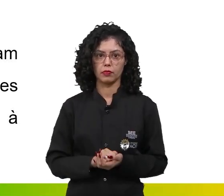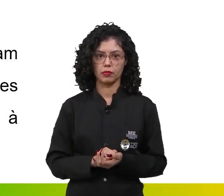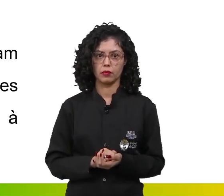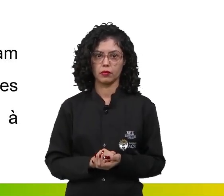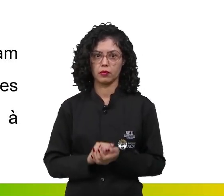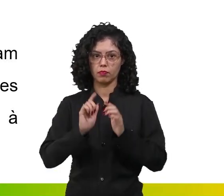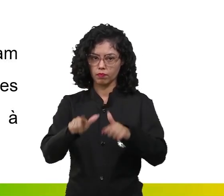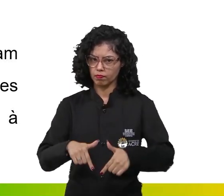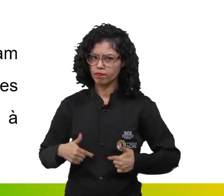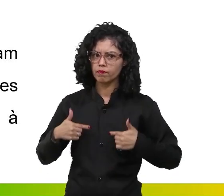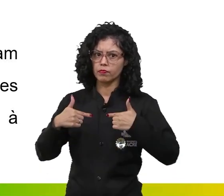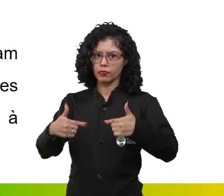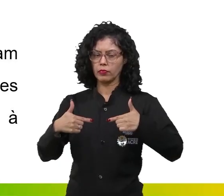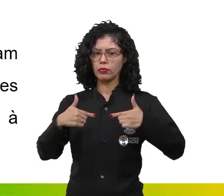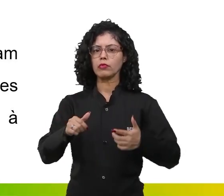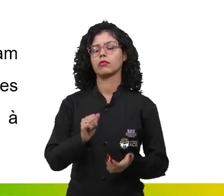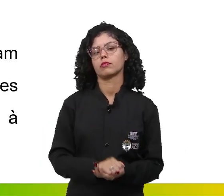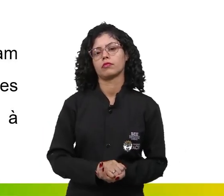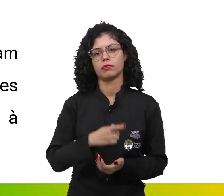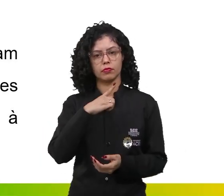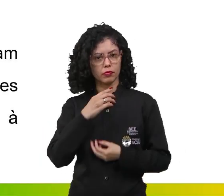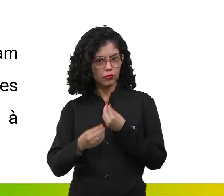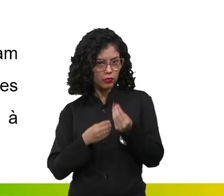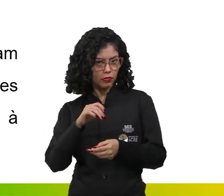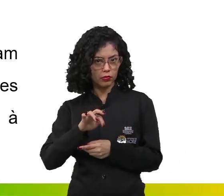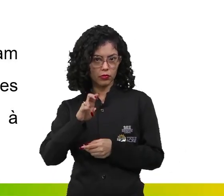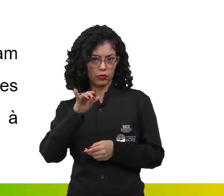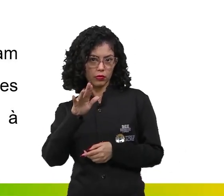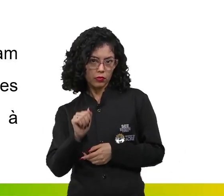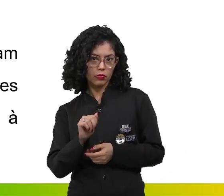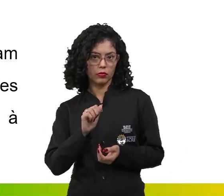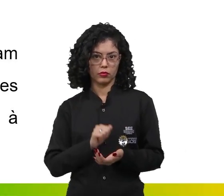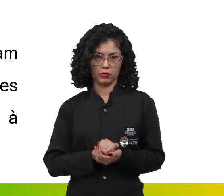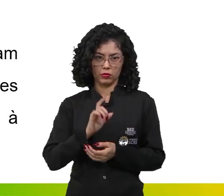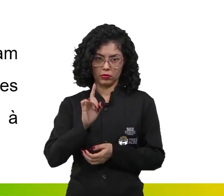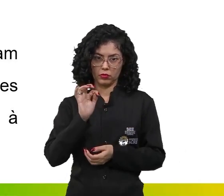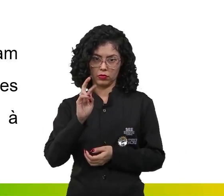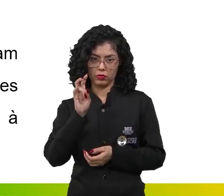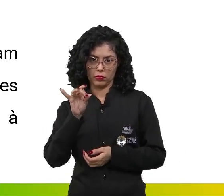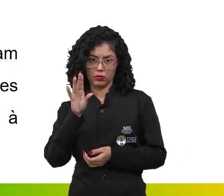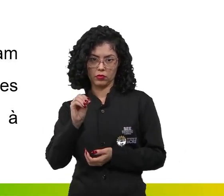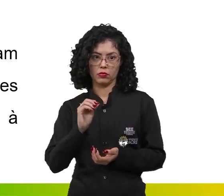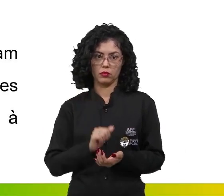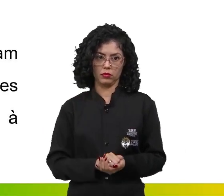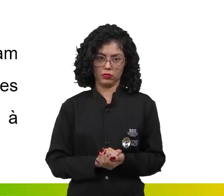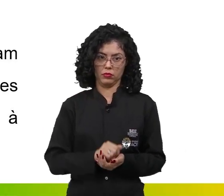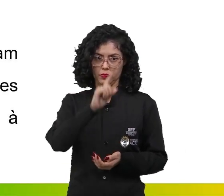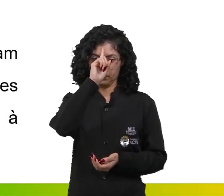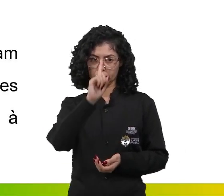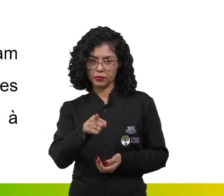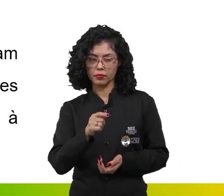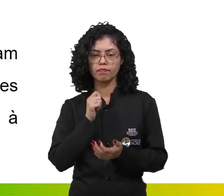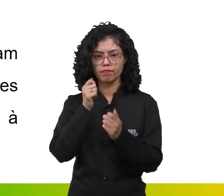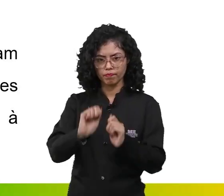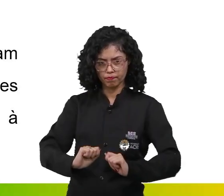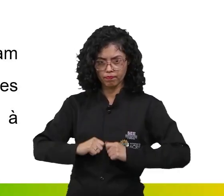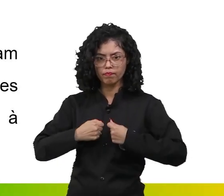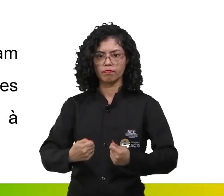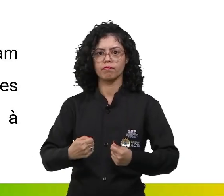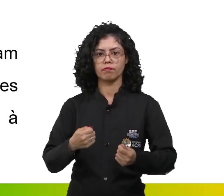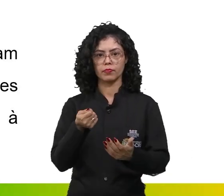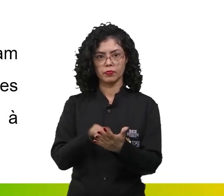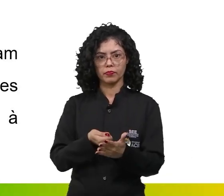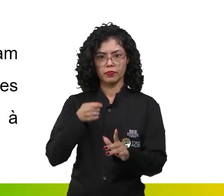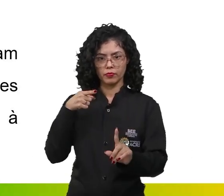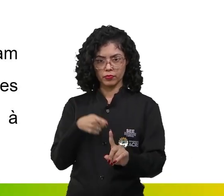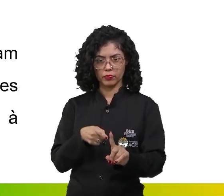A luta interna. Ativistas como Nelson Mandela e Desmond Tutu lideraram a resistência contra